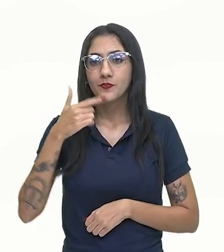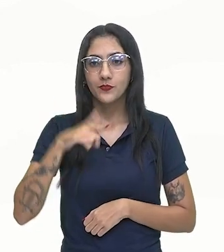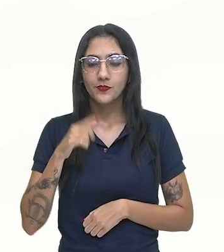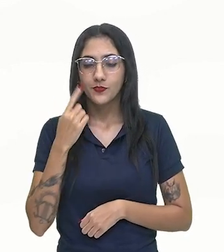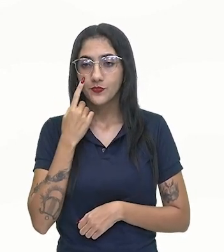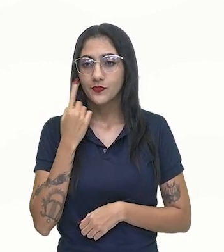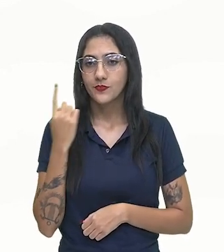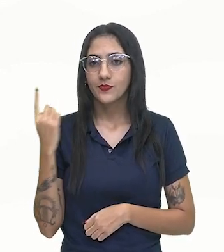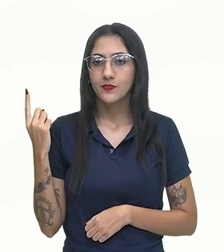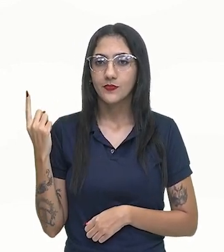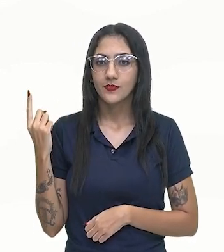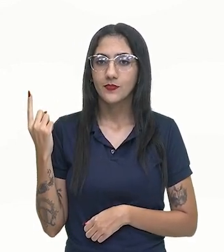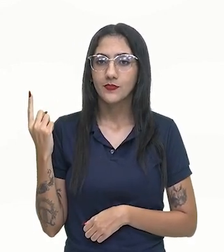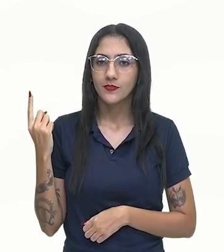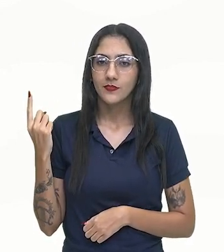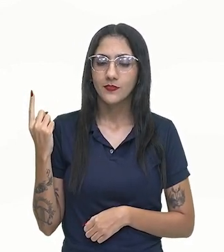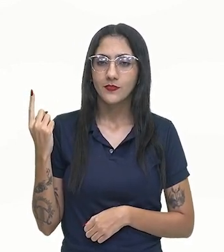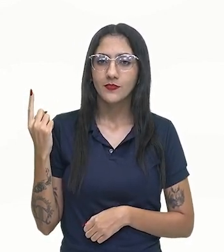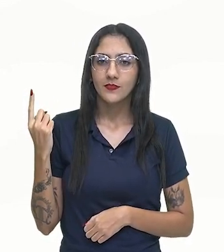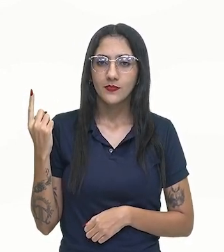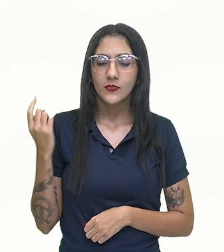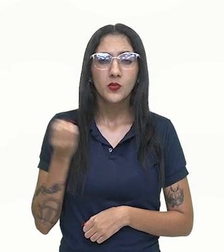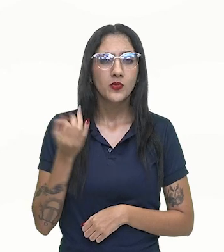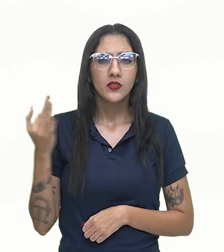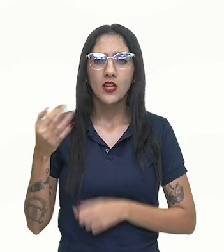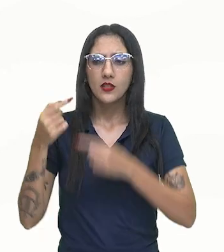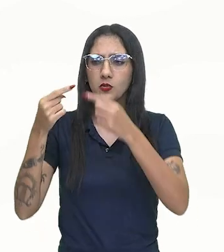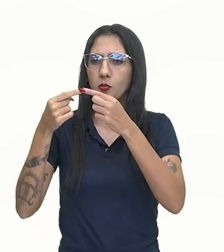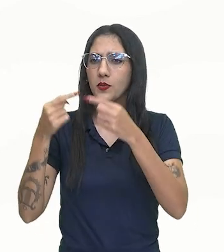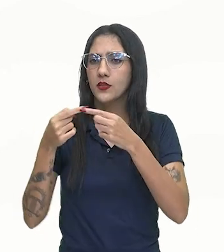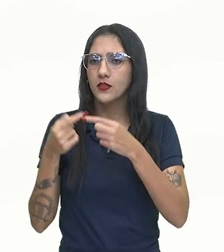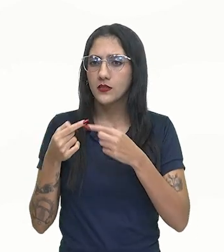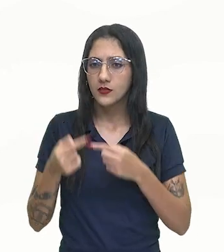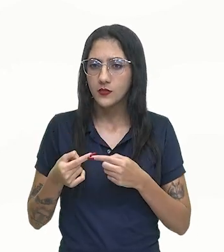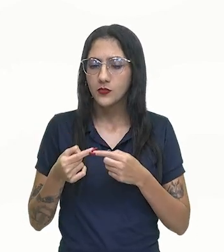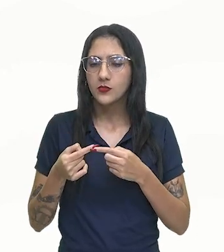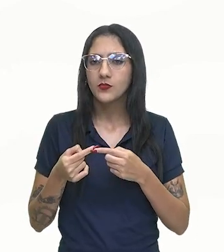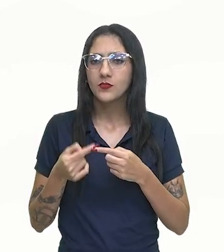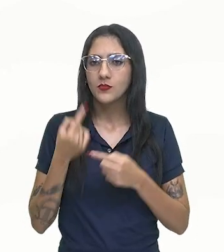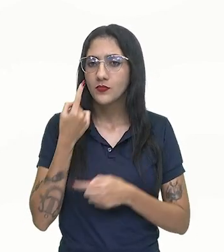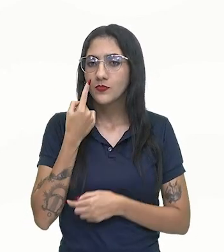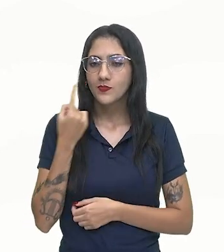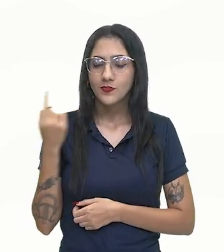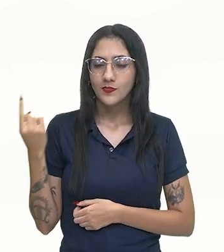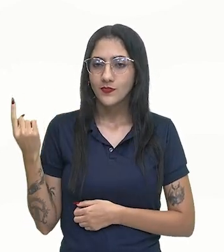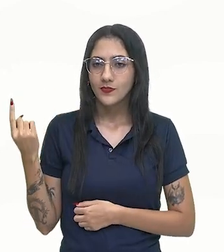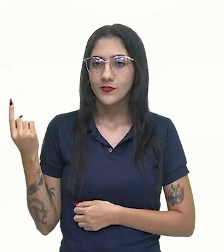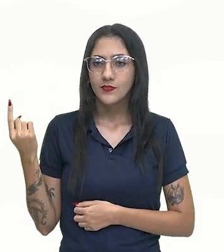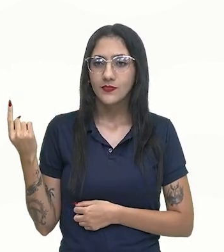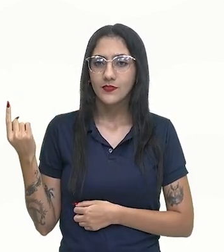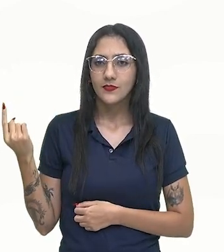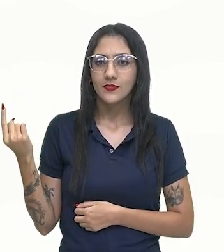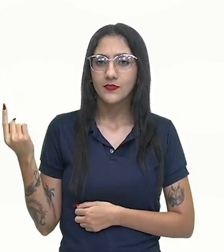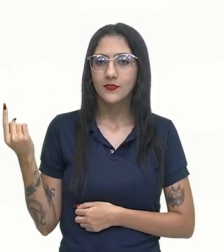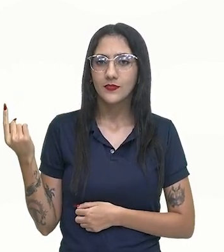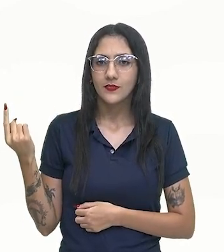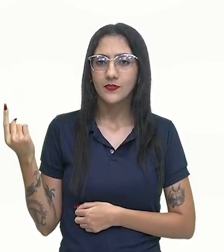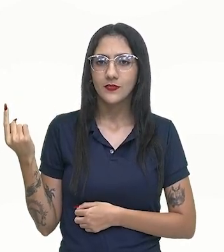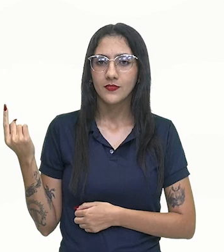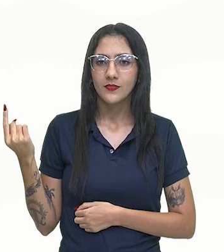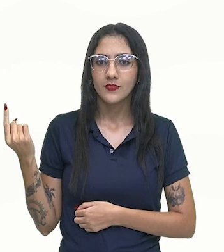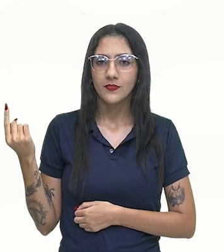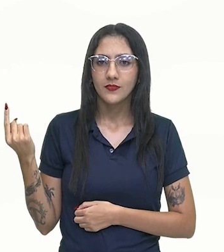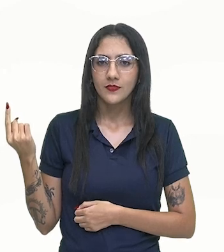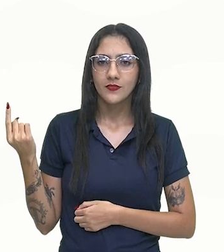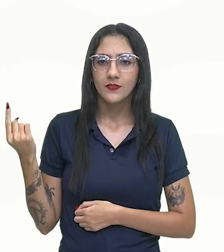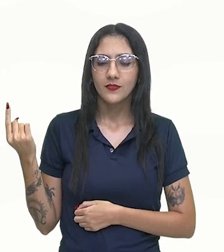1, sobremesa 2, sobremesa 3. Para esse aqui também, sobremesa 1,